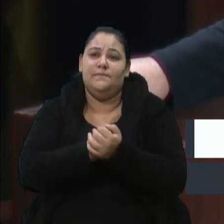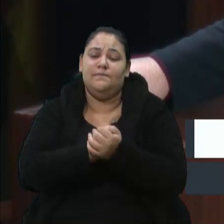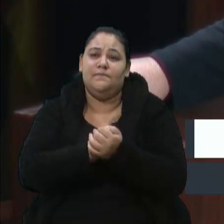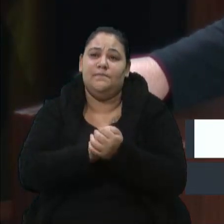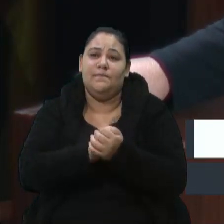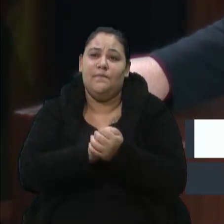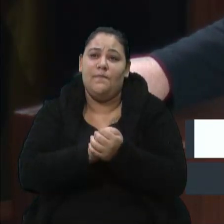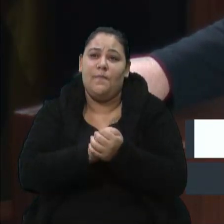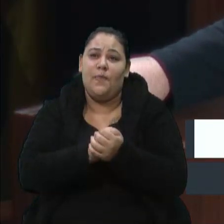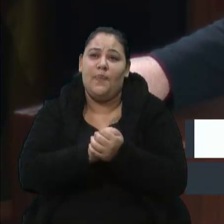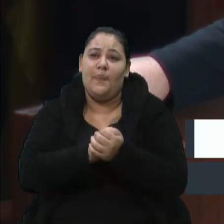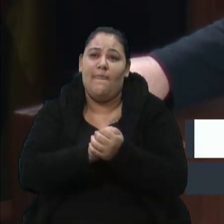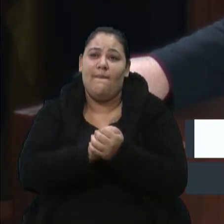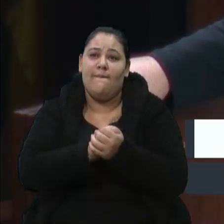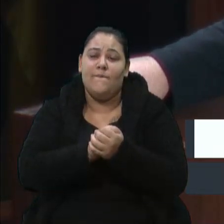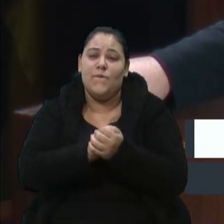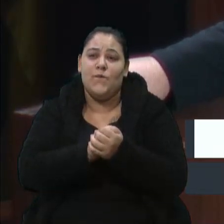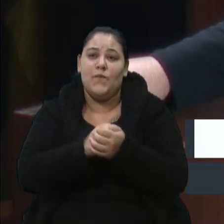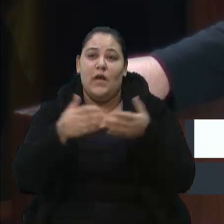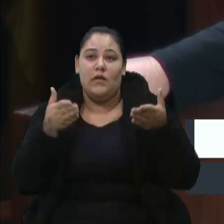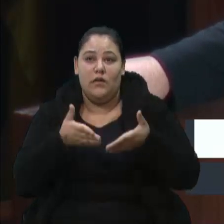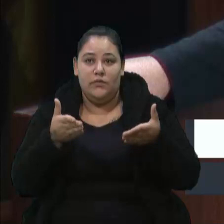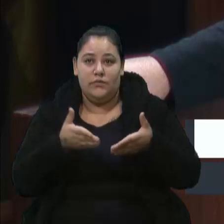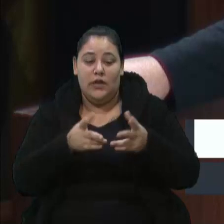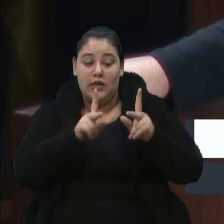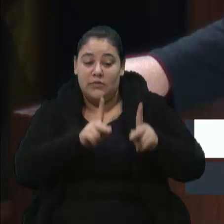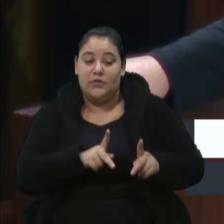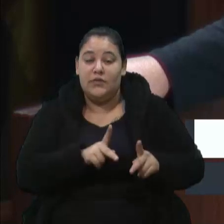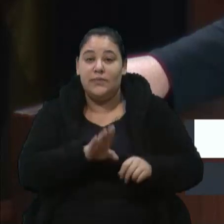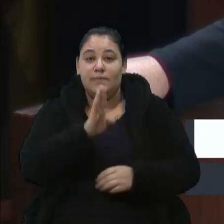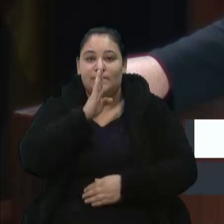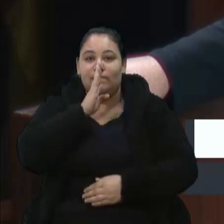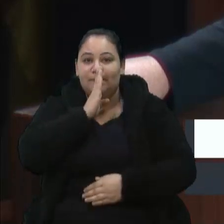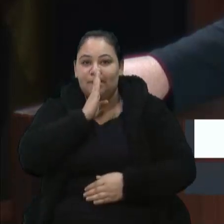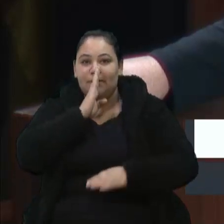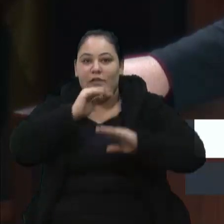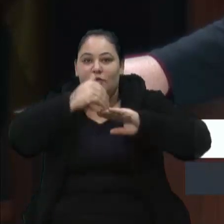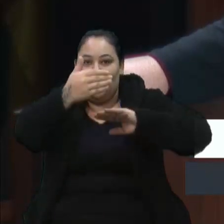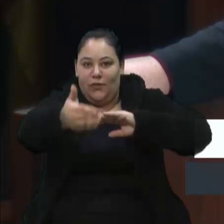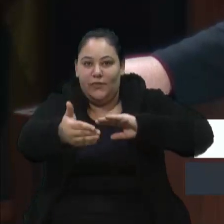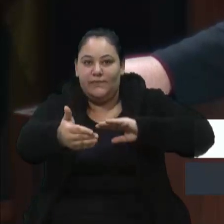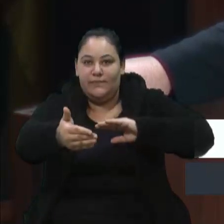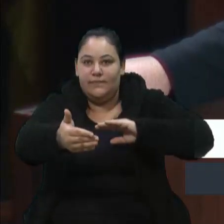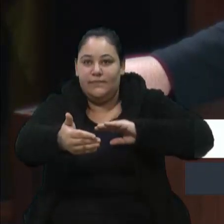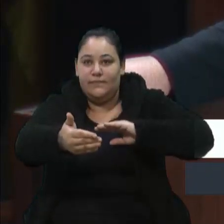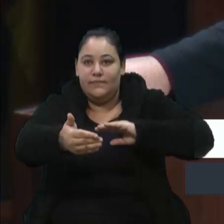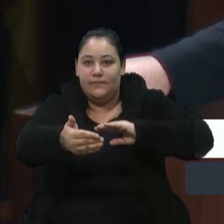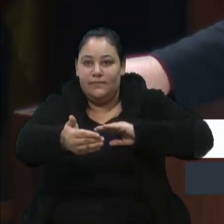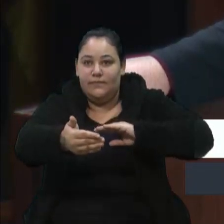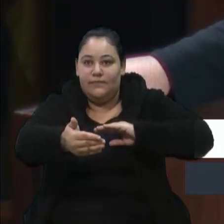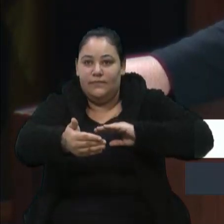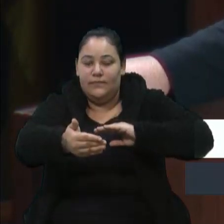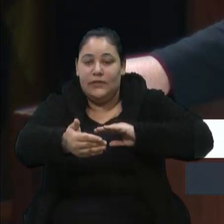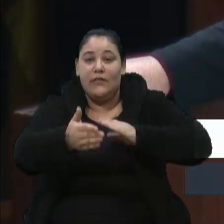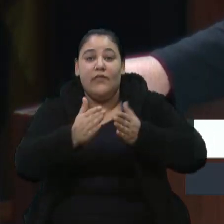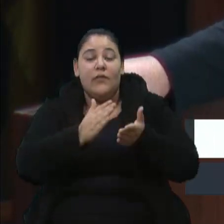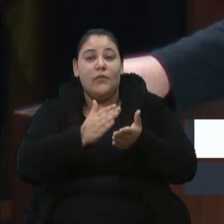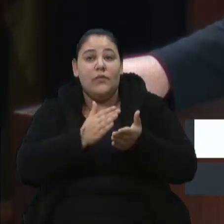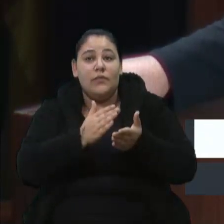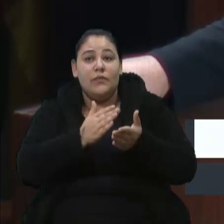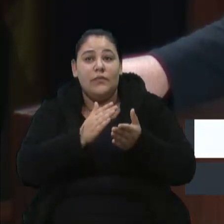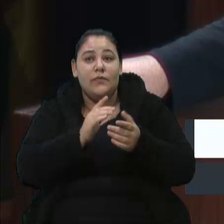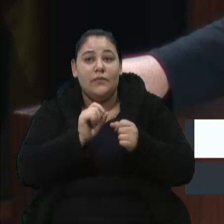né? Disse, não, tá tudo ok. Agora, aquelas pessoas estavam quietas do lado de fora. Elas estavam pleiteando para entrar. Elas